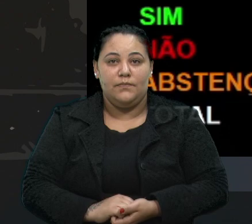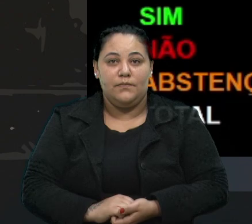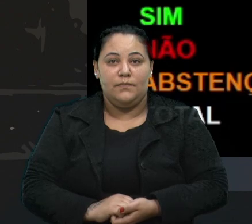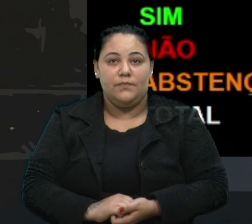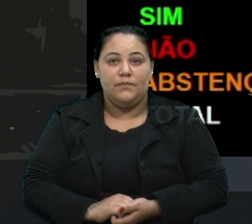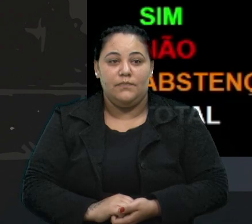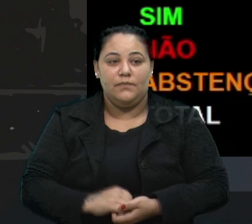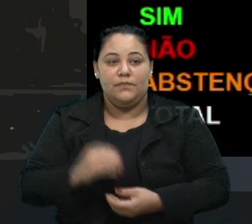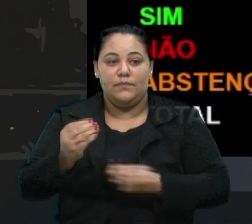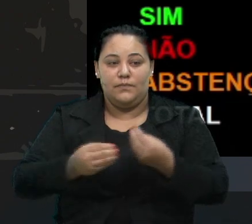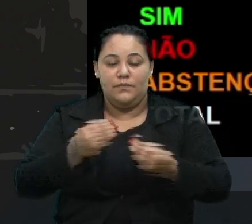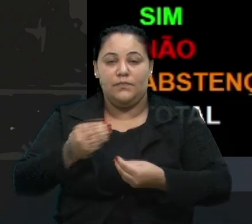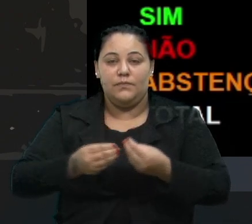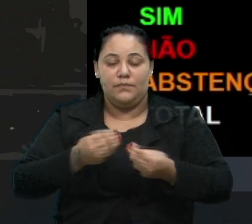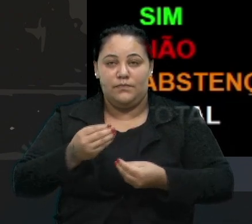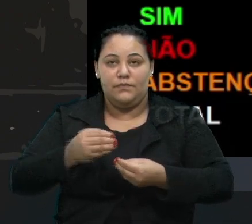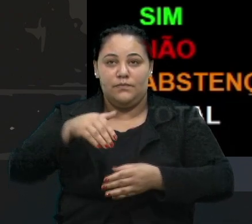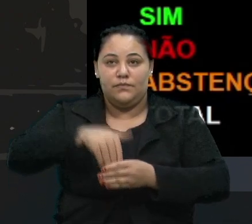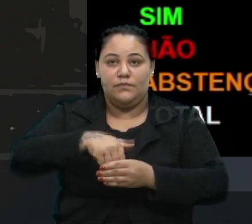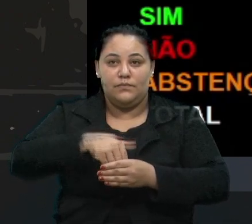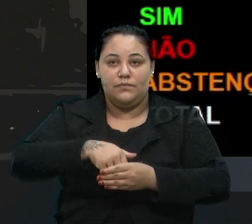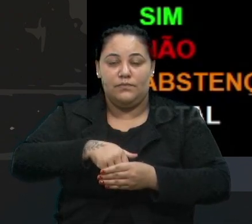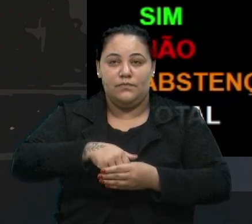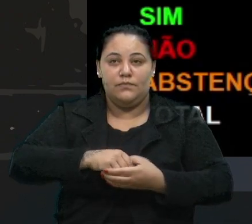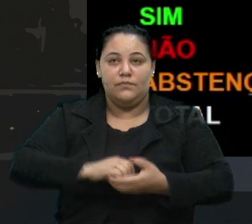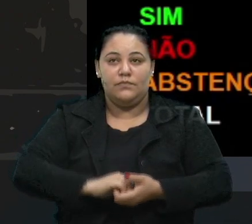Como vota vereador Lucas Gil?